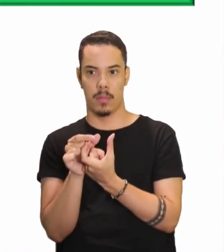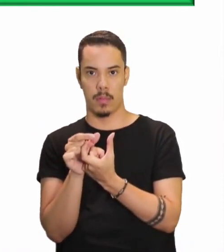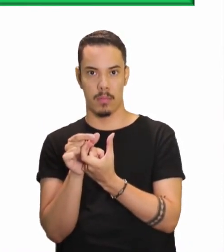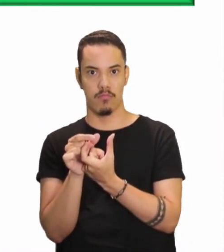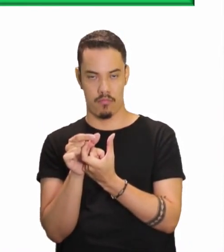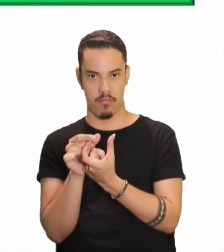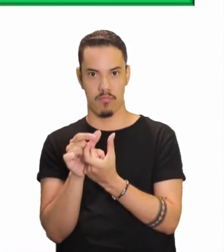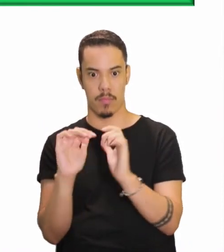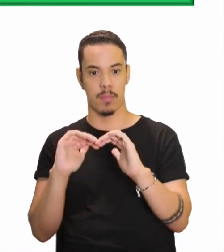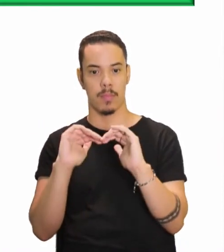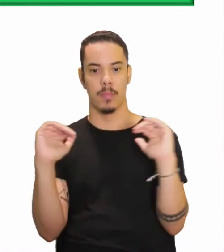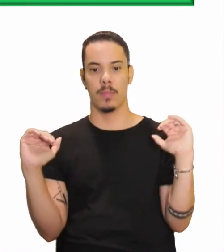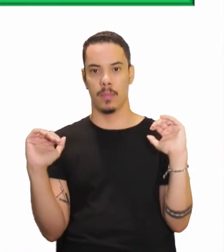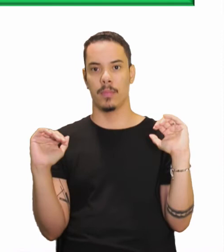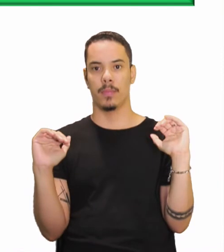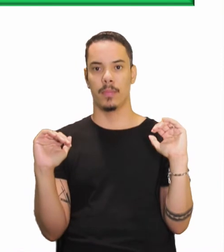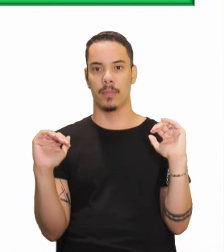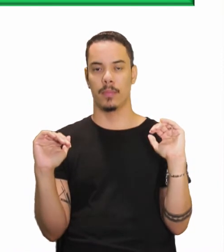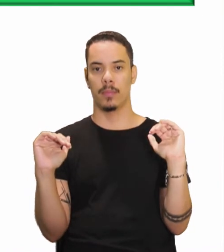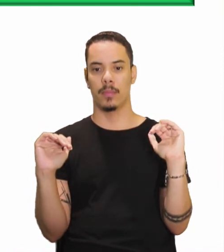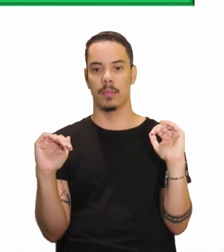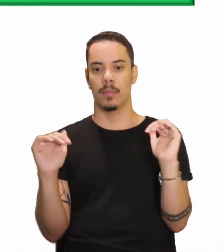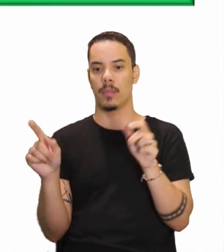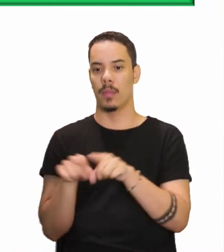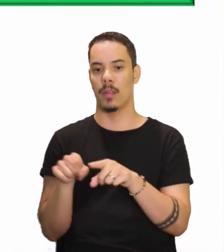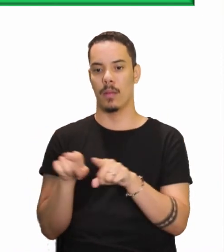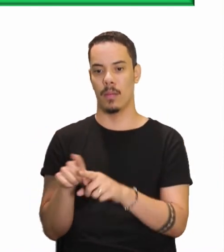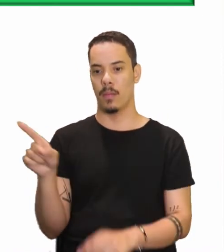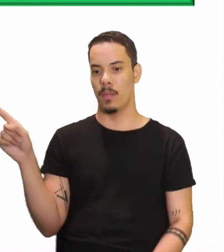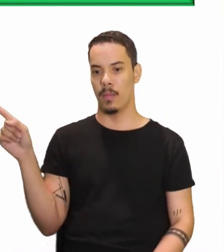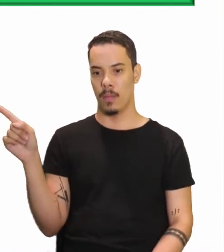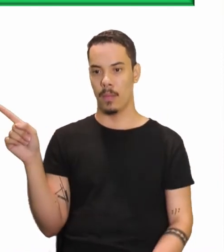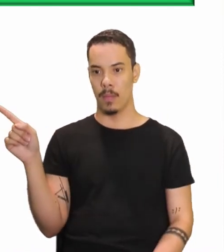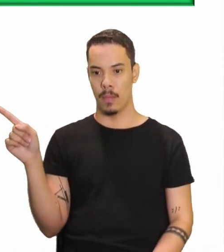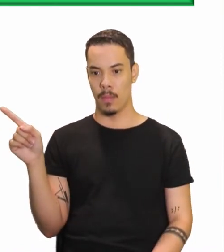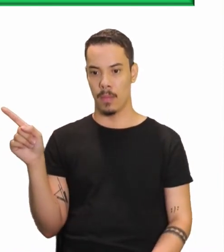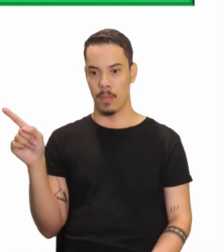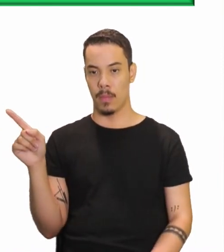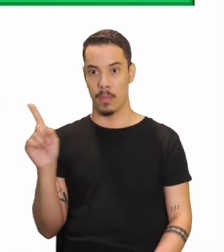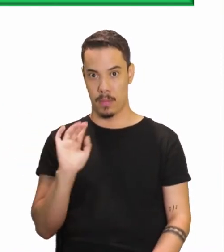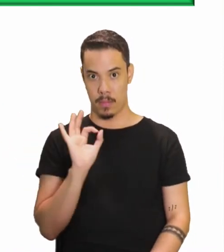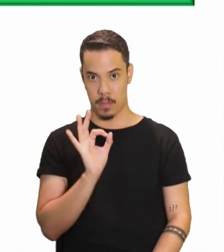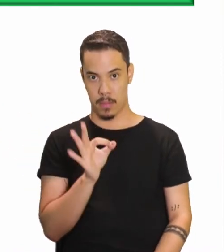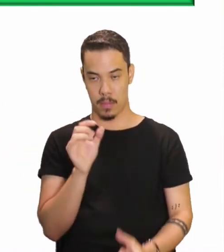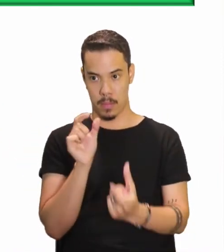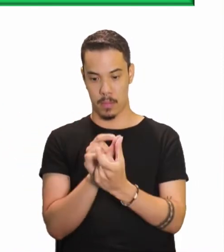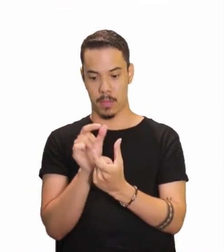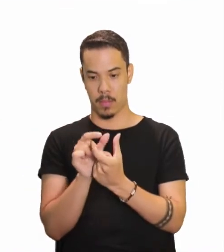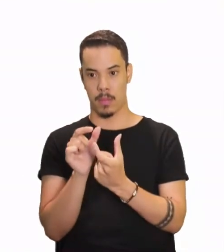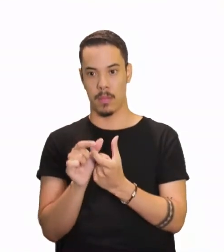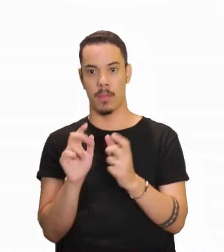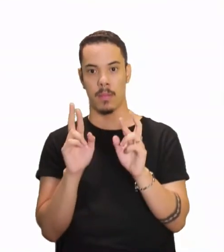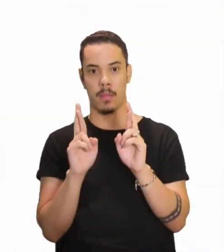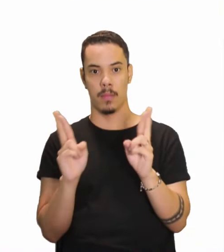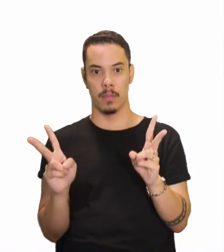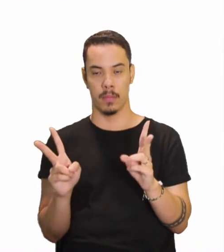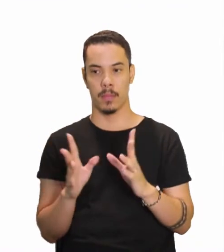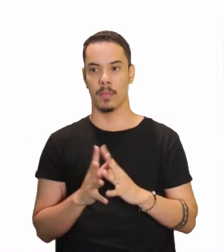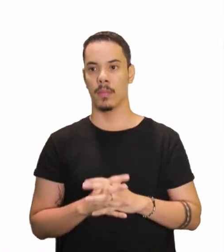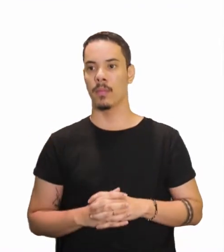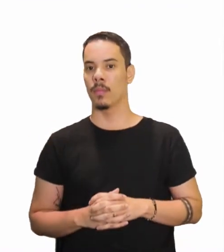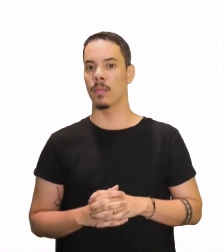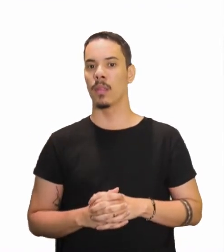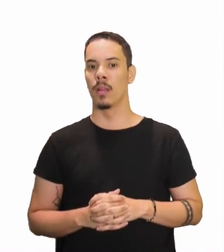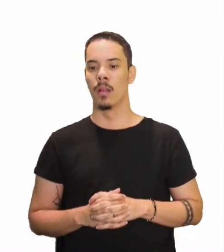cooperar. Ó, ficou separado. Gaúcho também e saída também. Ficou em sílabas diferentes.